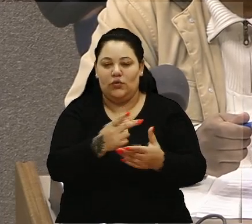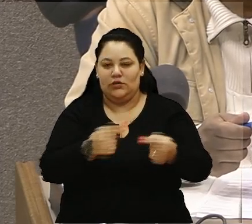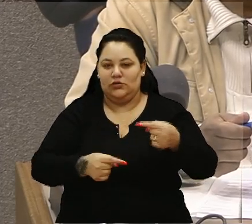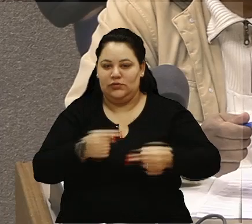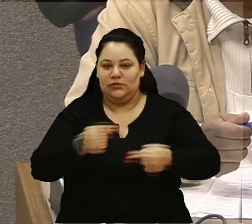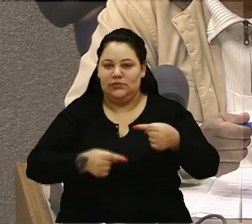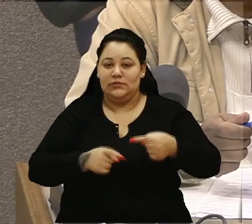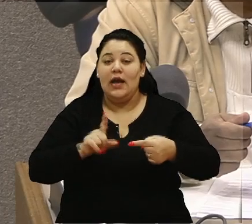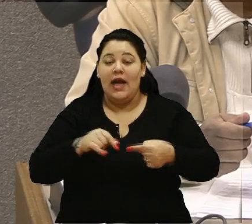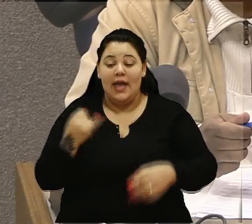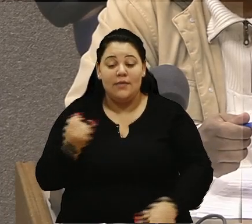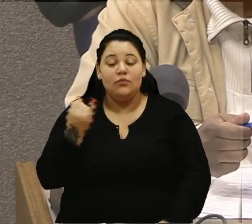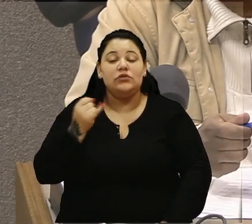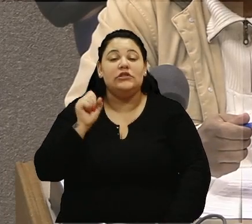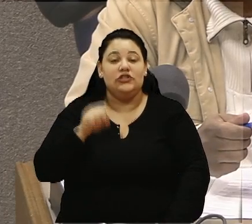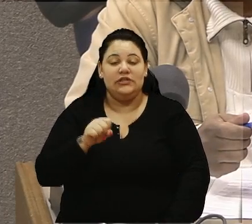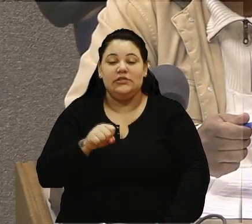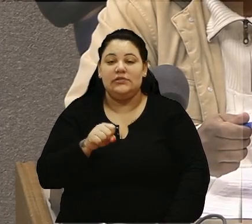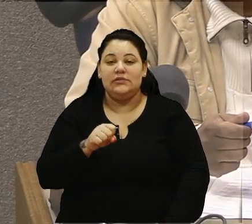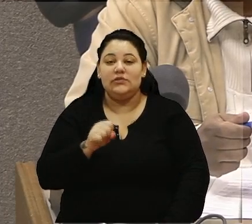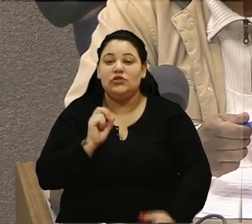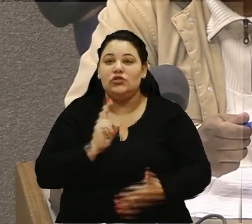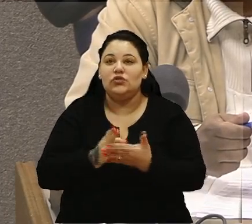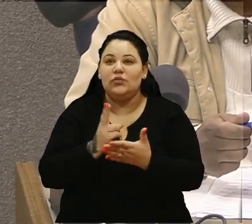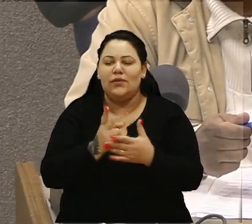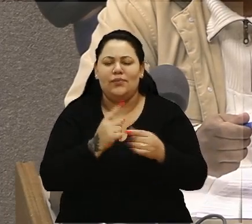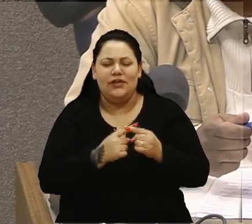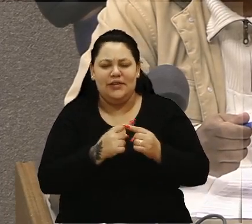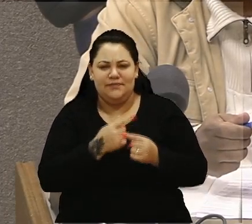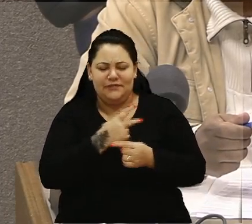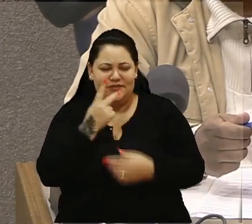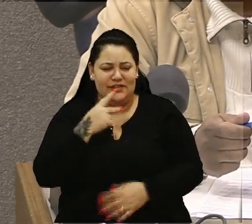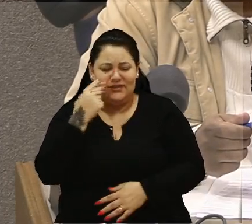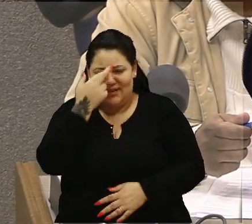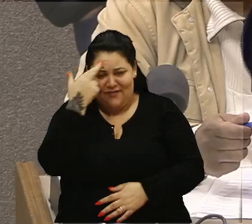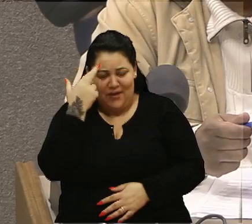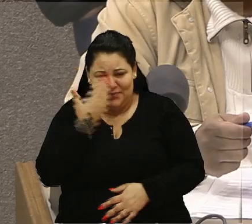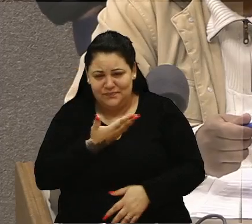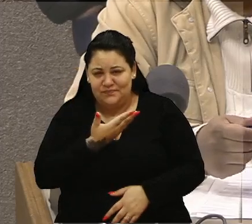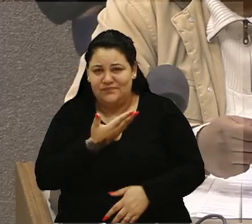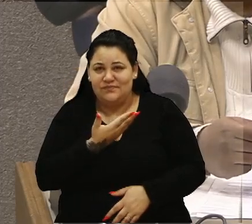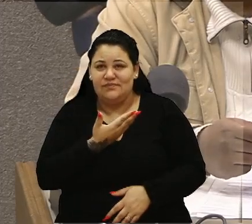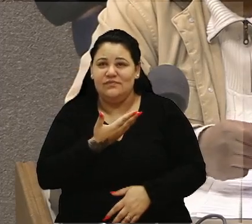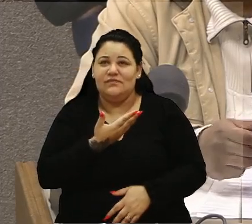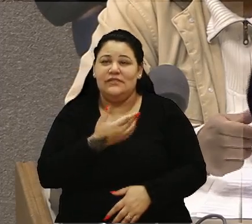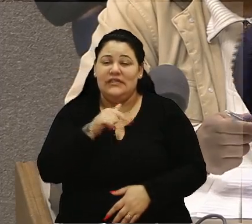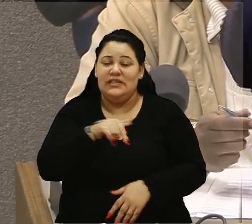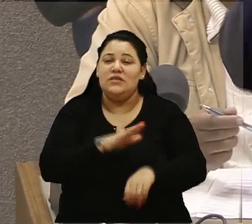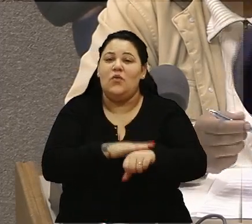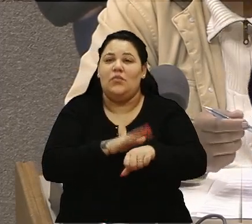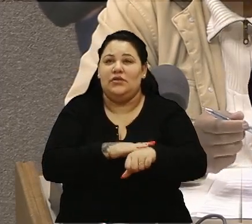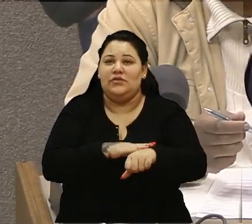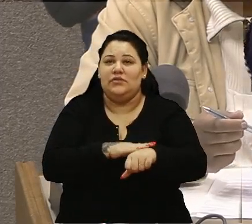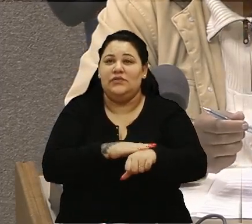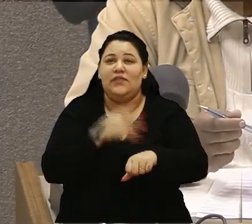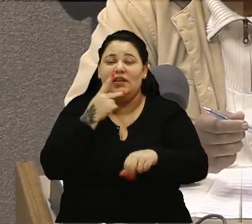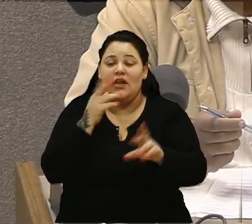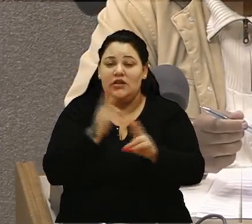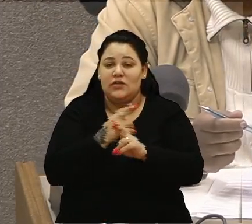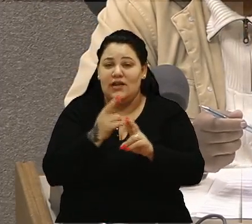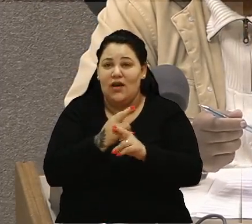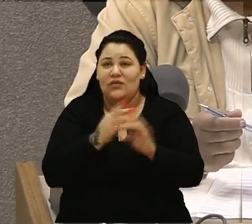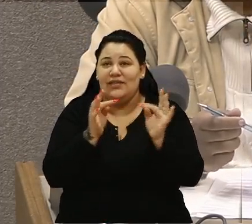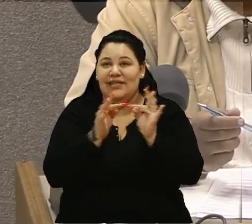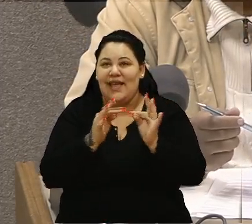justamente para não abrir os precedentes, porque, vereador Rafael Bueno, nesse momento, questão técnica, apresentar